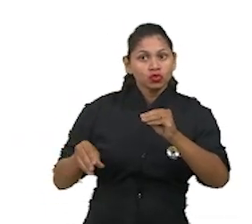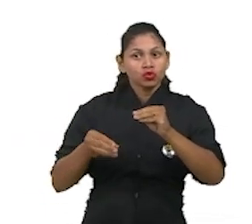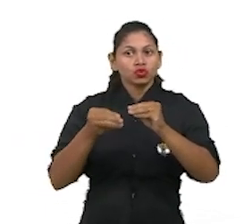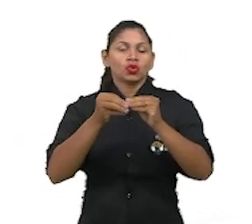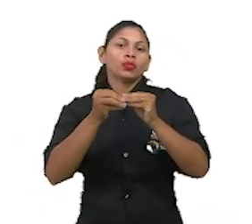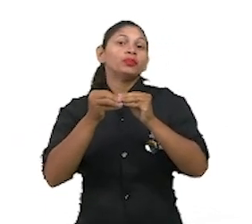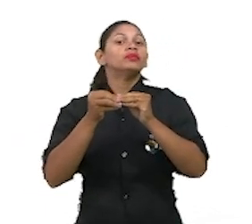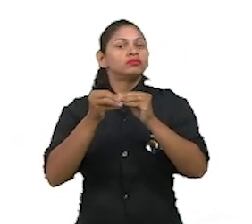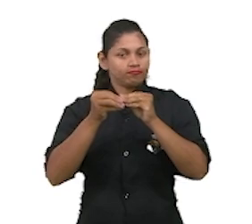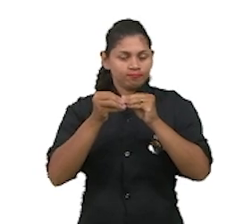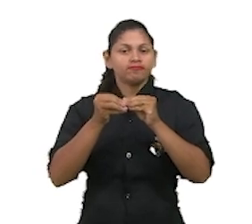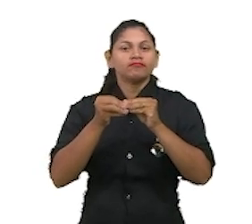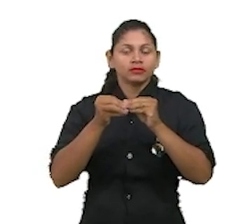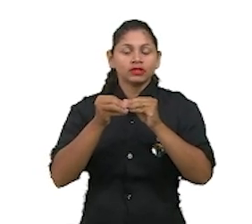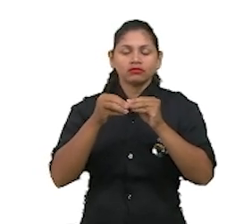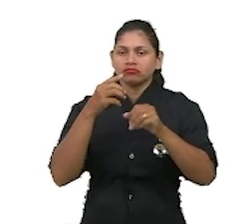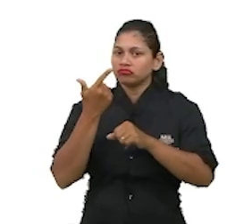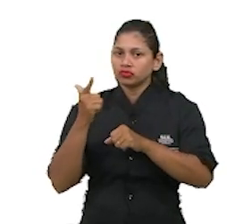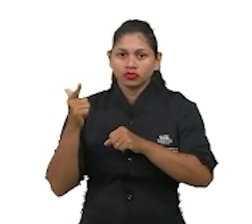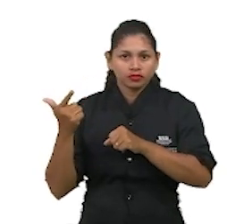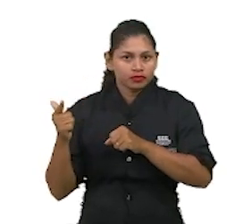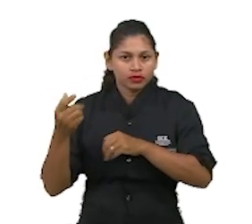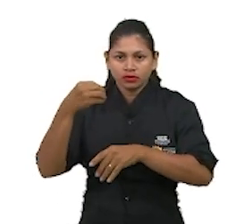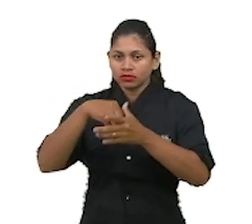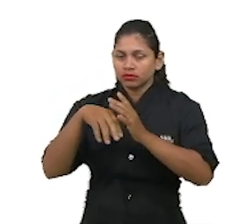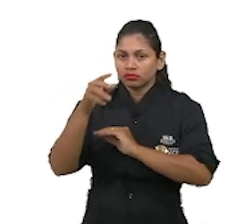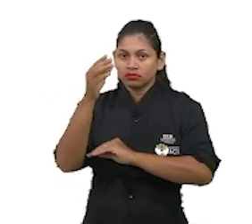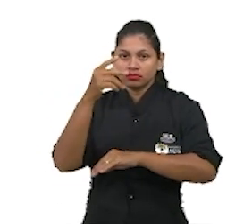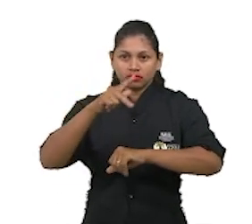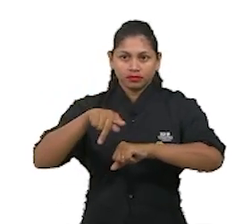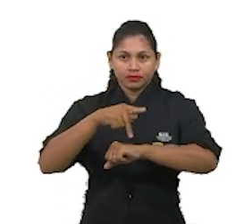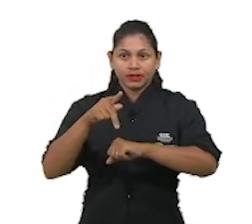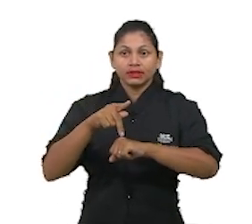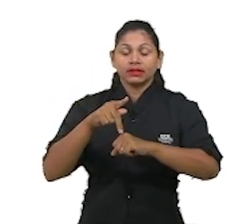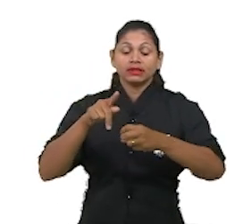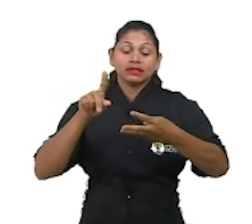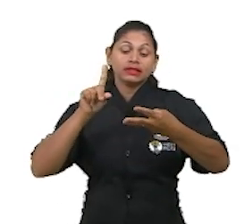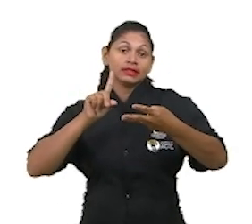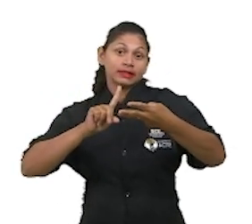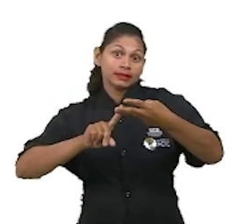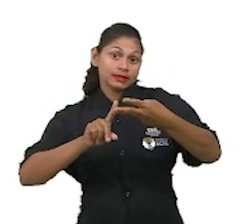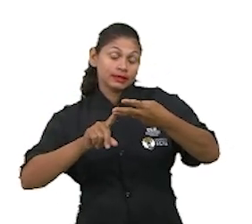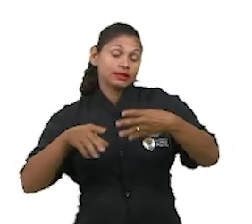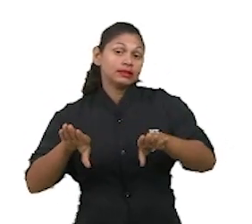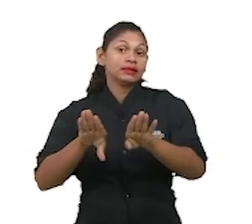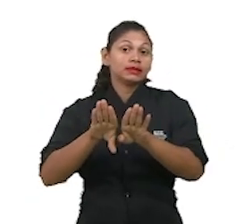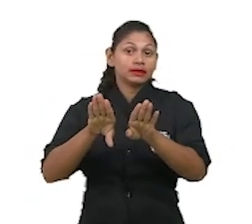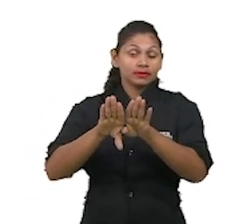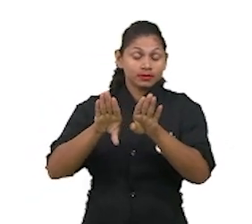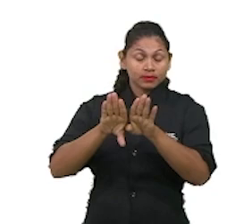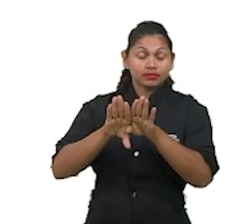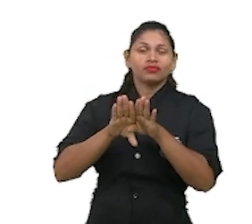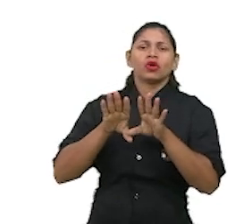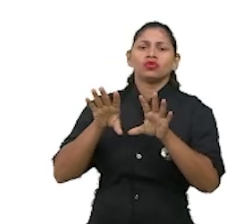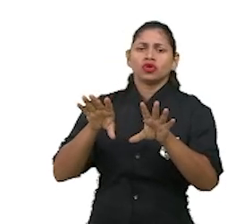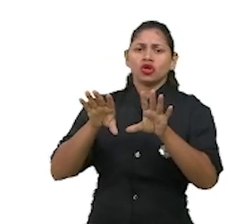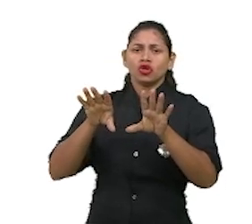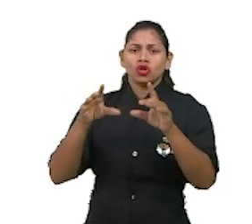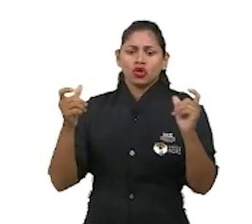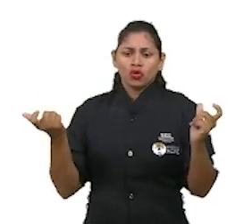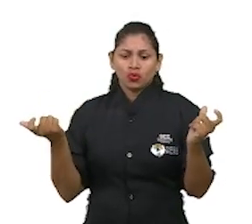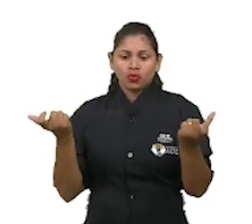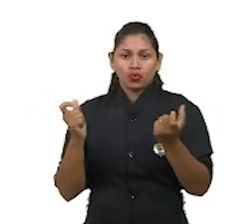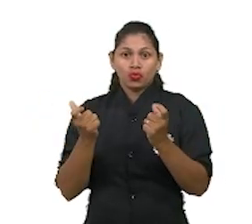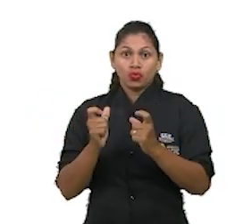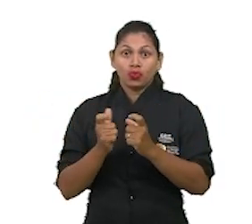dentro do seu país. E também o outro fator é, a exportação também é uma maneira de diminuir o